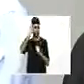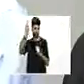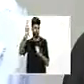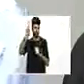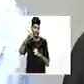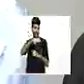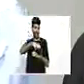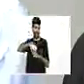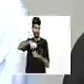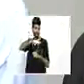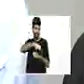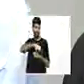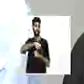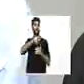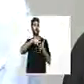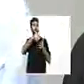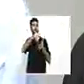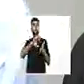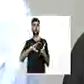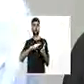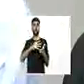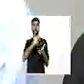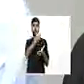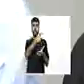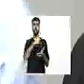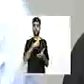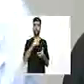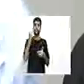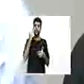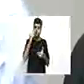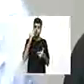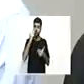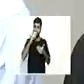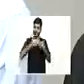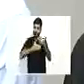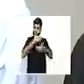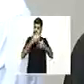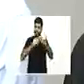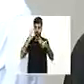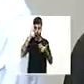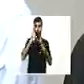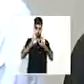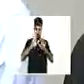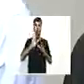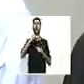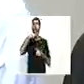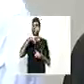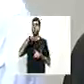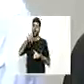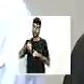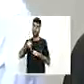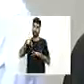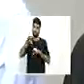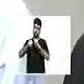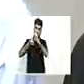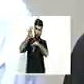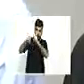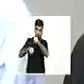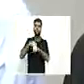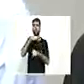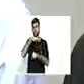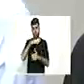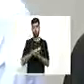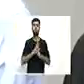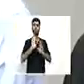dessa mostra a coragem do Senhor de tentar encarar esse problema mas o serviço é muito ruim eu queria